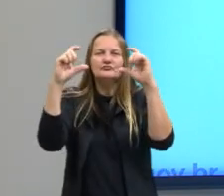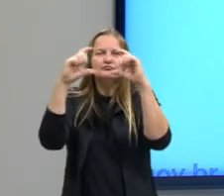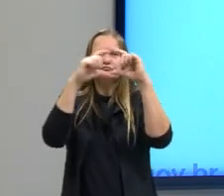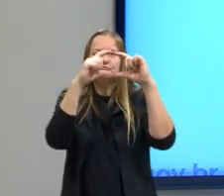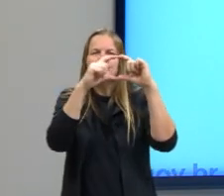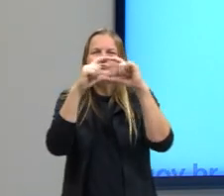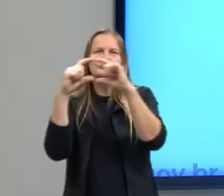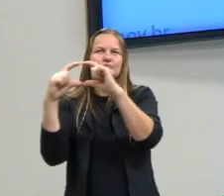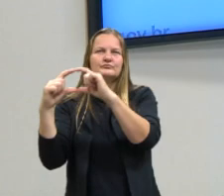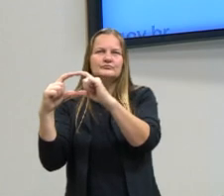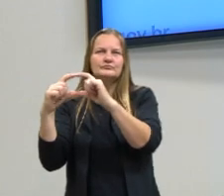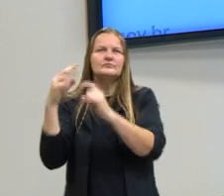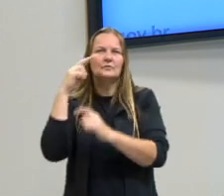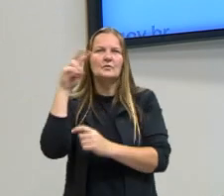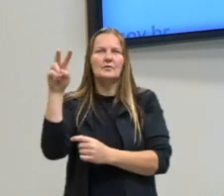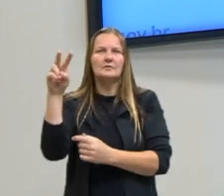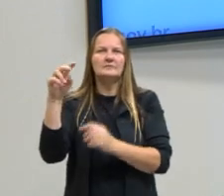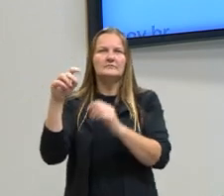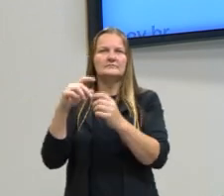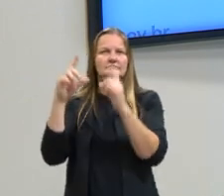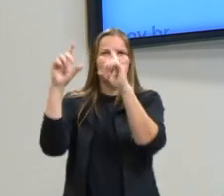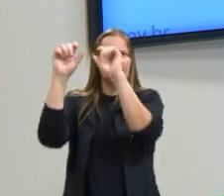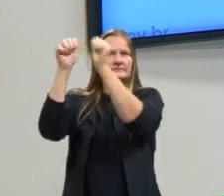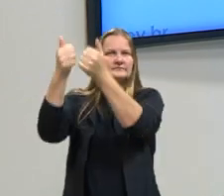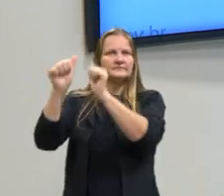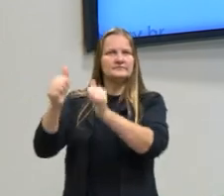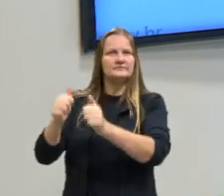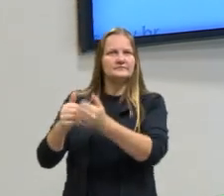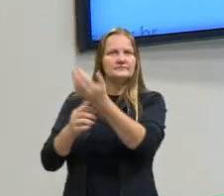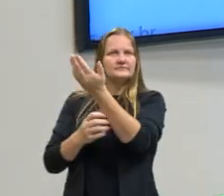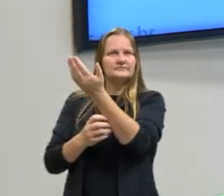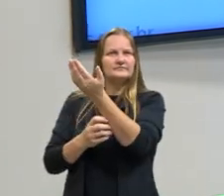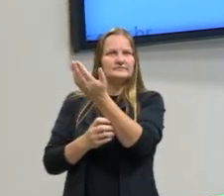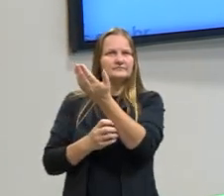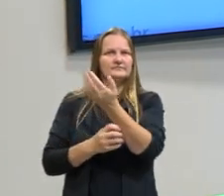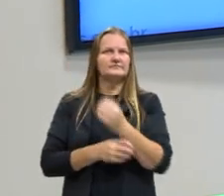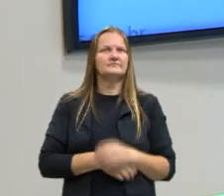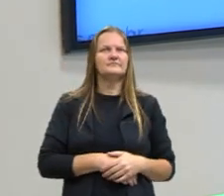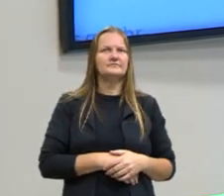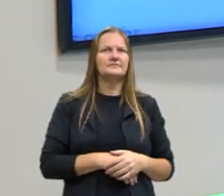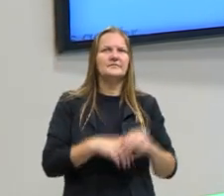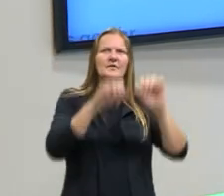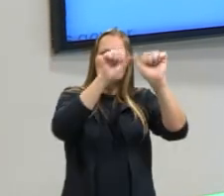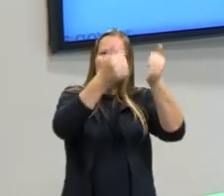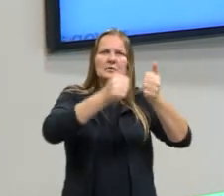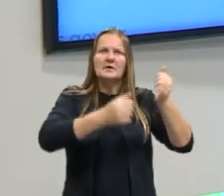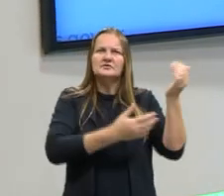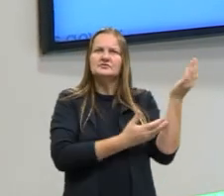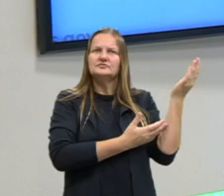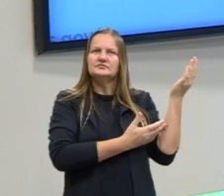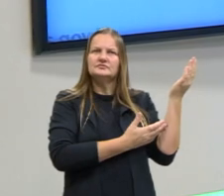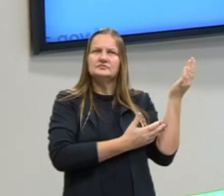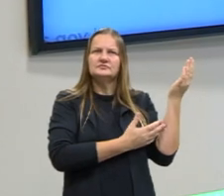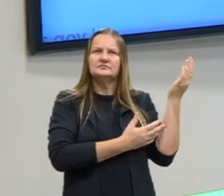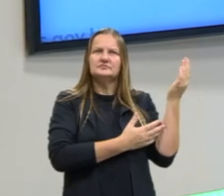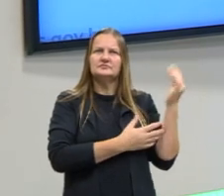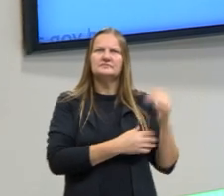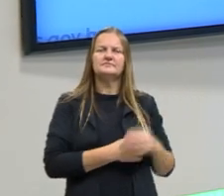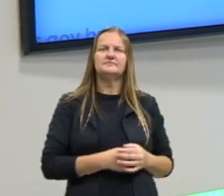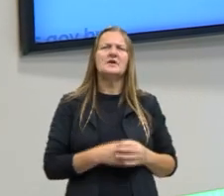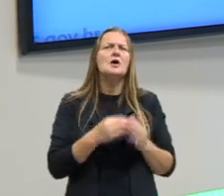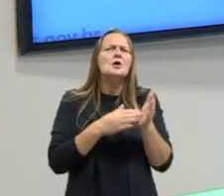aparecem as duas duas formas dele de solidariedade Olha a solidariedade mecânica